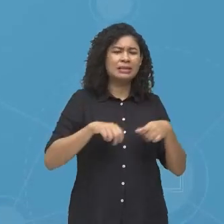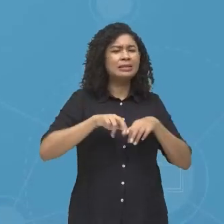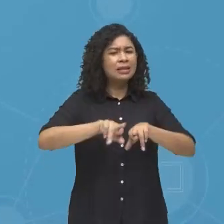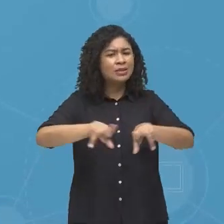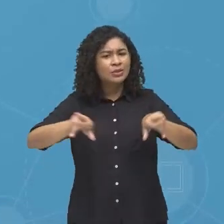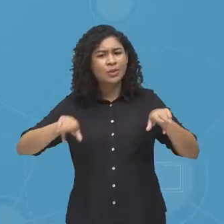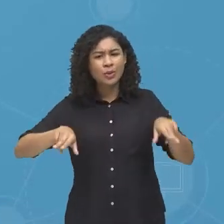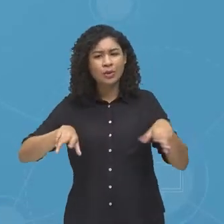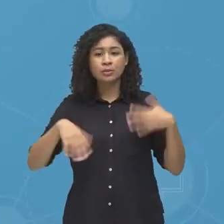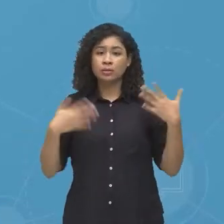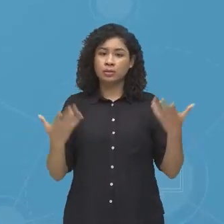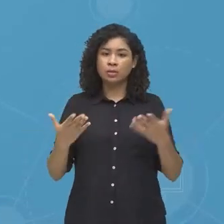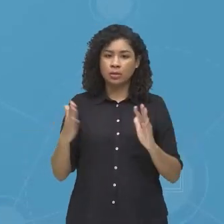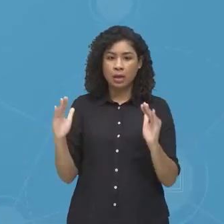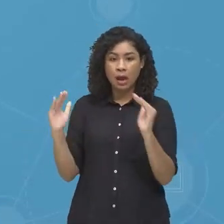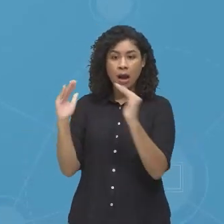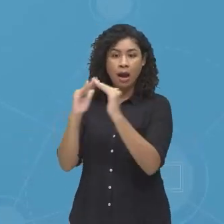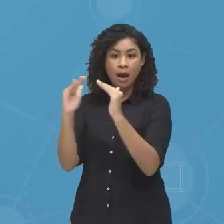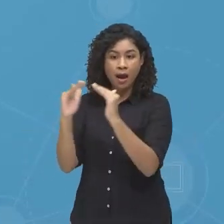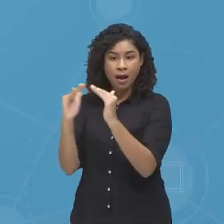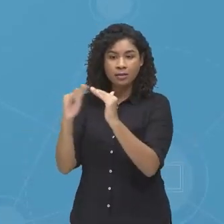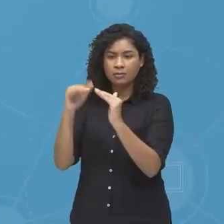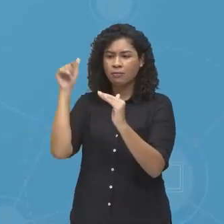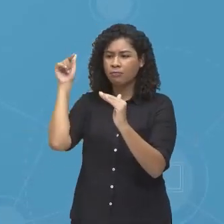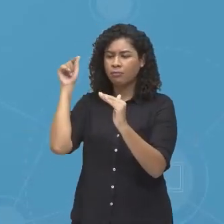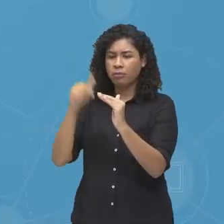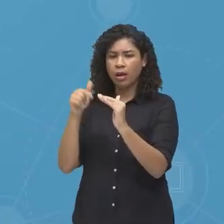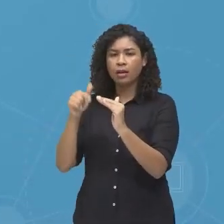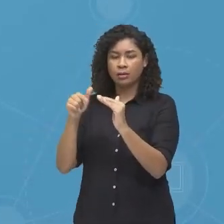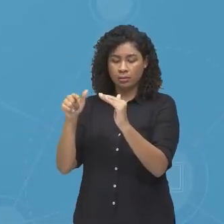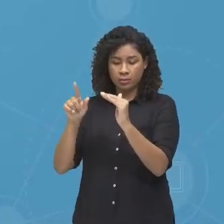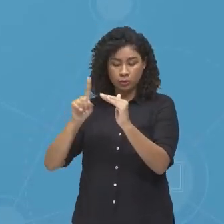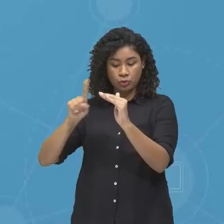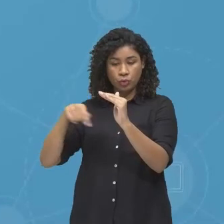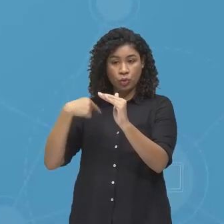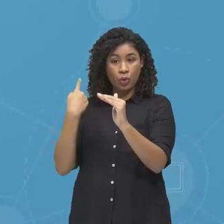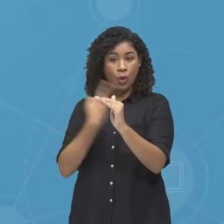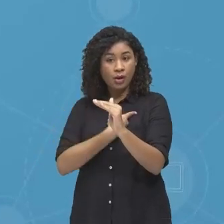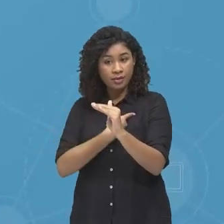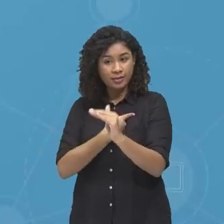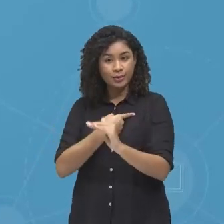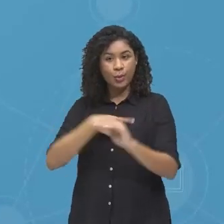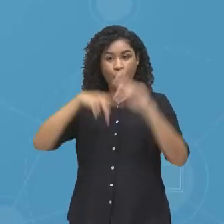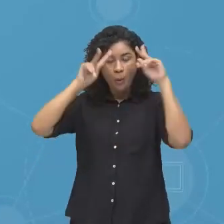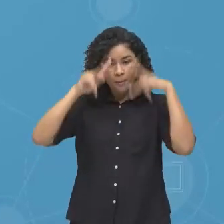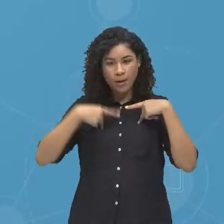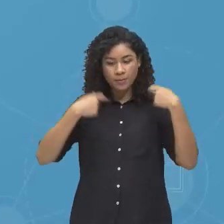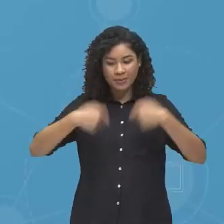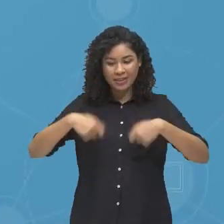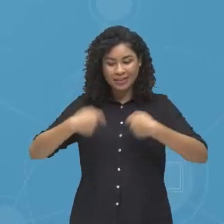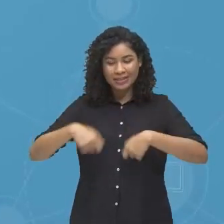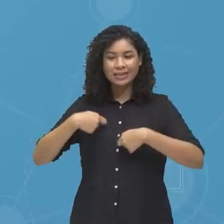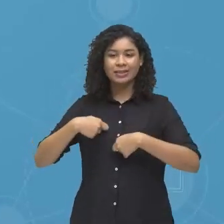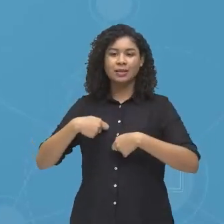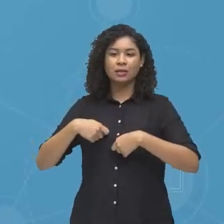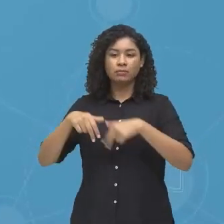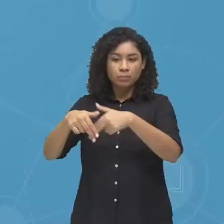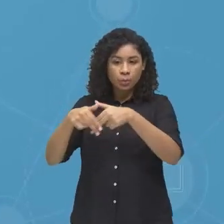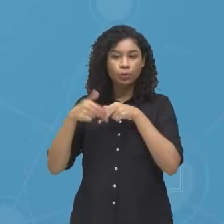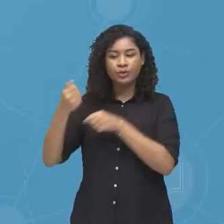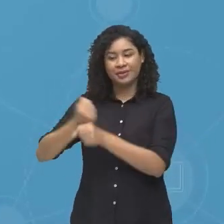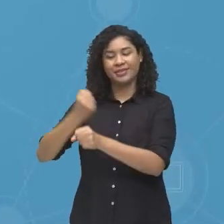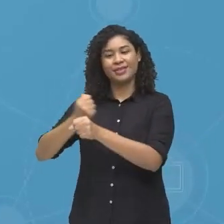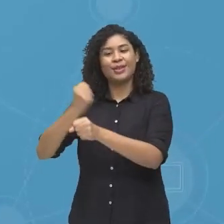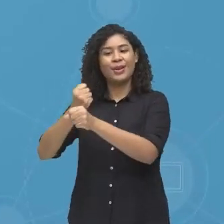casa, ela de certa forma, ela é fruto da necessidade de moradia do ser humano. Então,